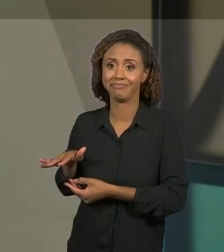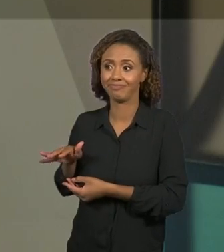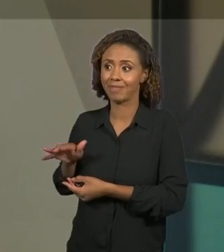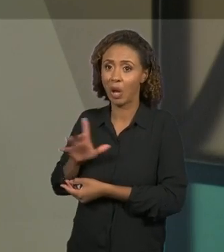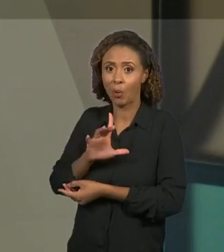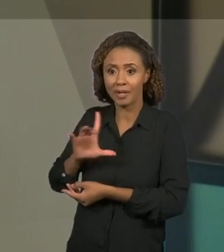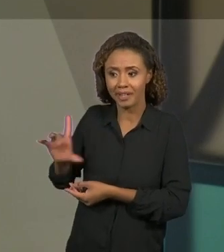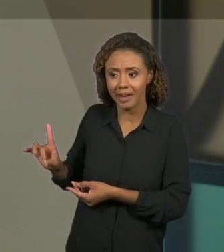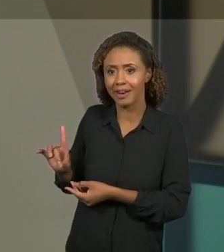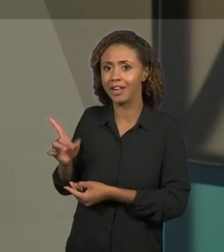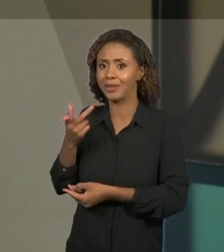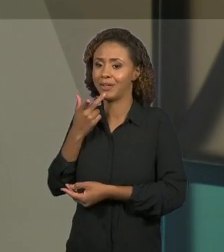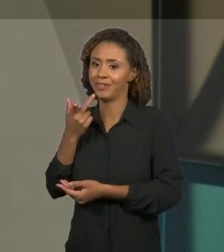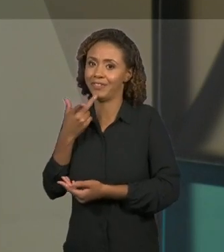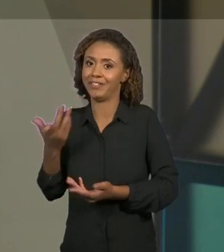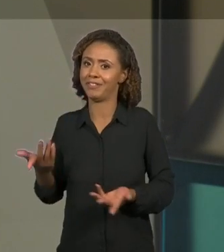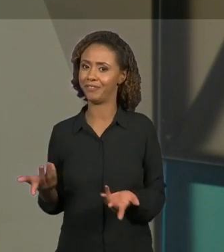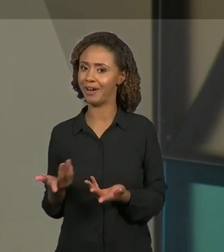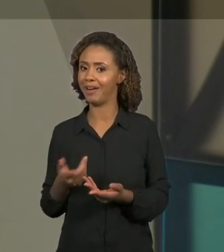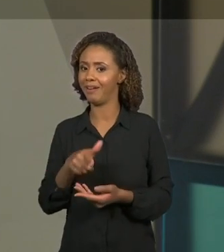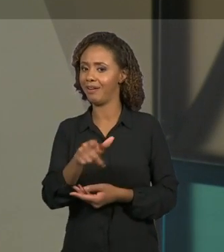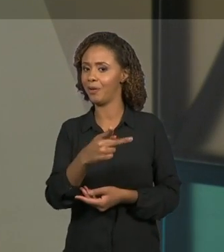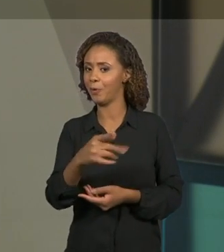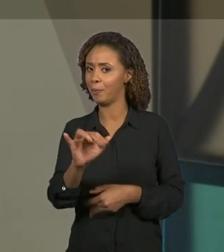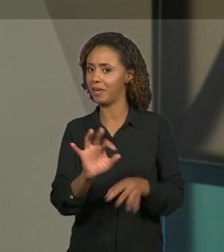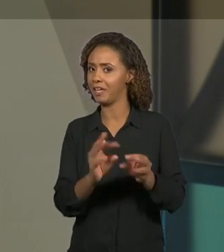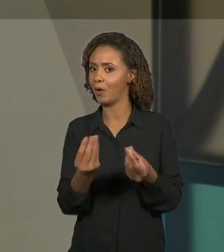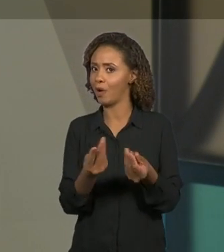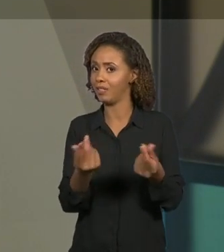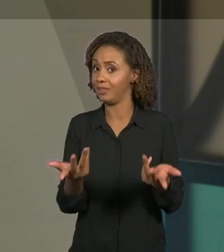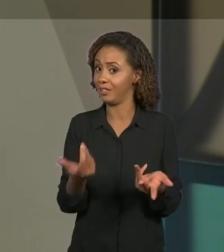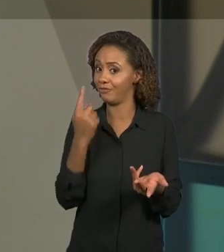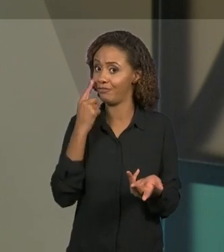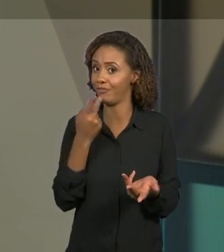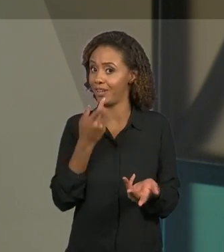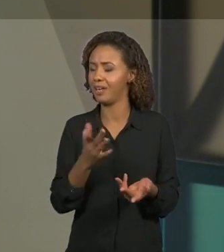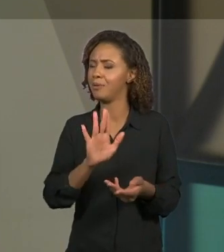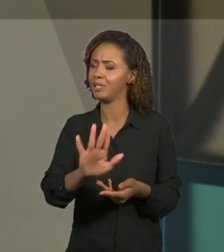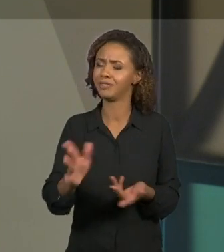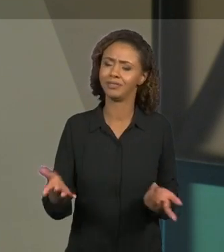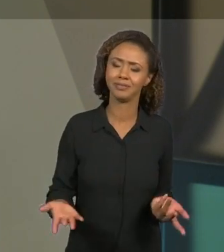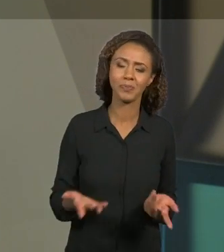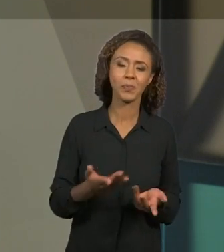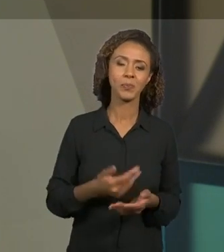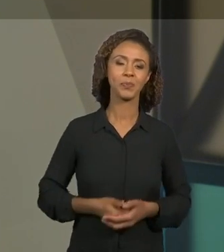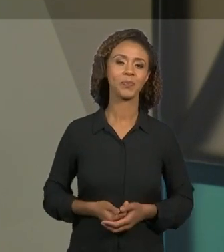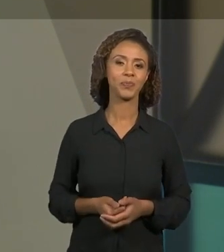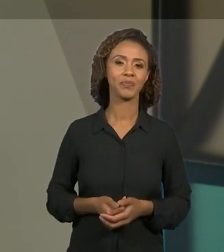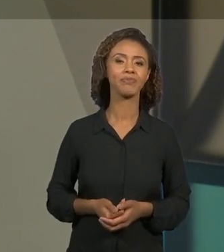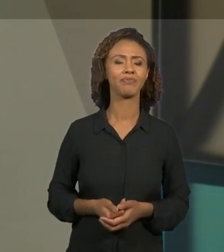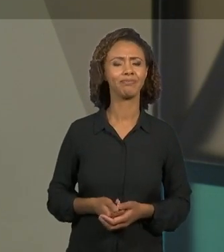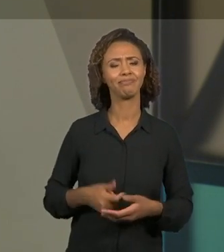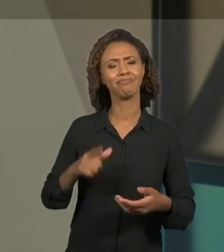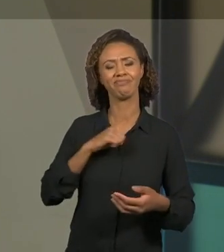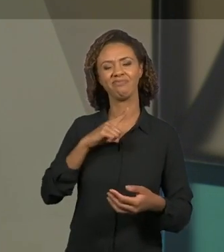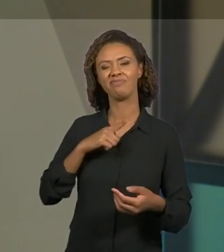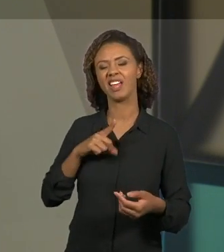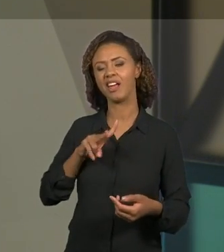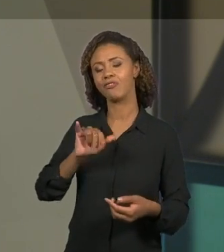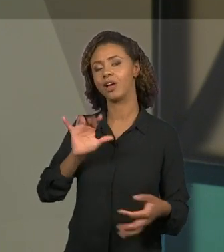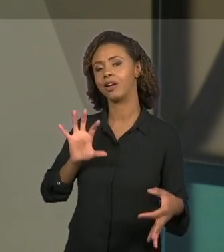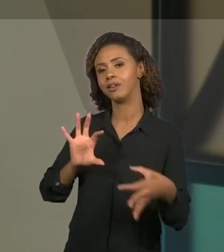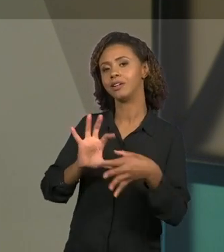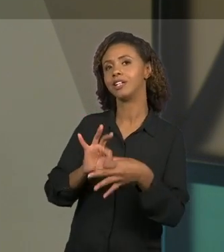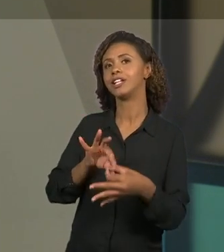com relação à a qualidade aí desse projeto integrador mas eu acho muito difícil não ter algum tipo de relação